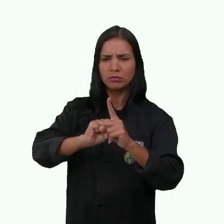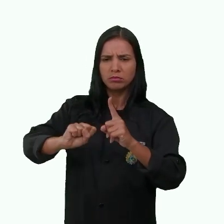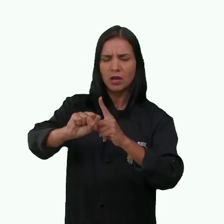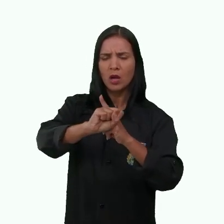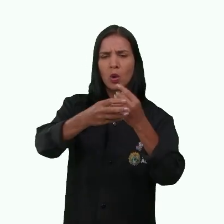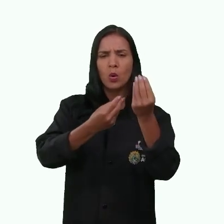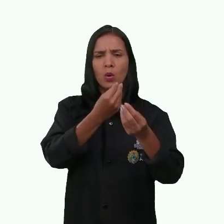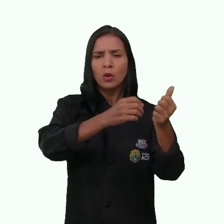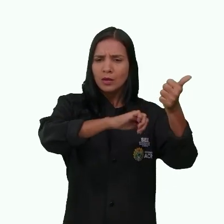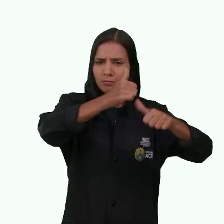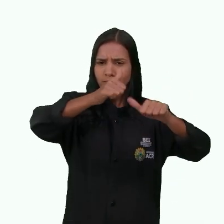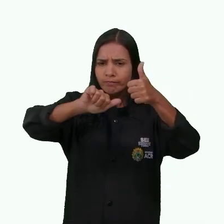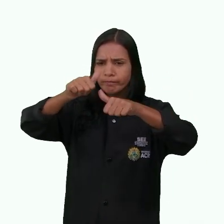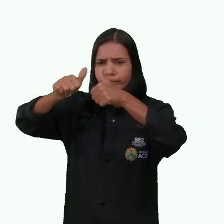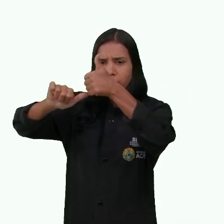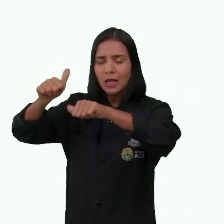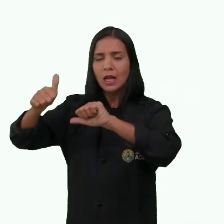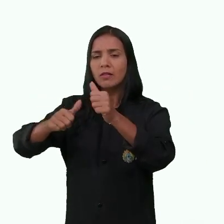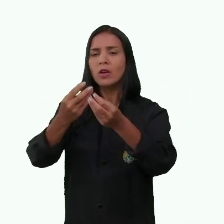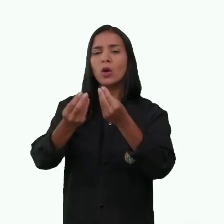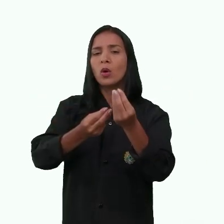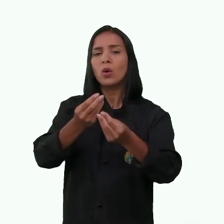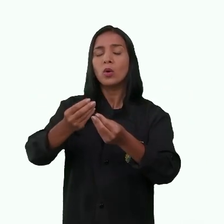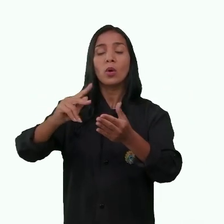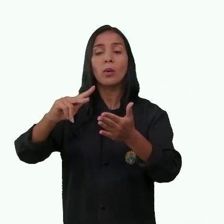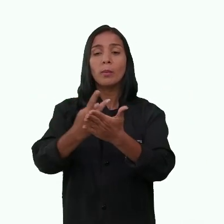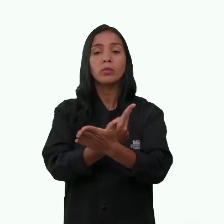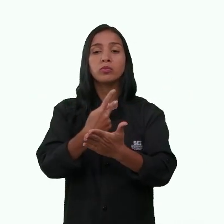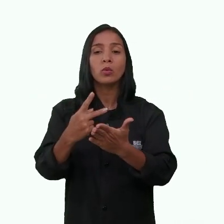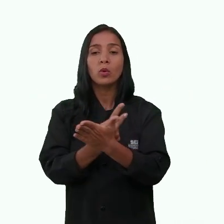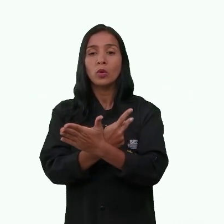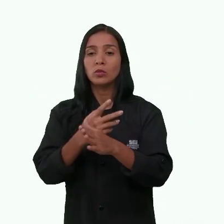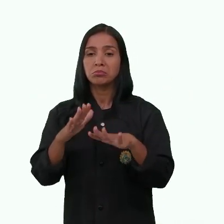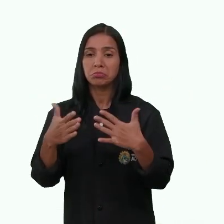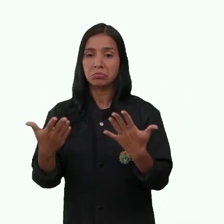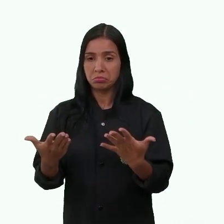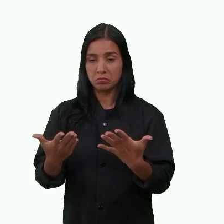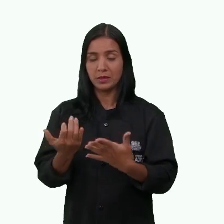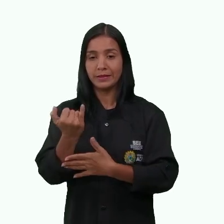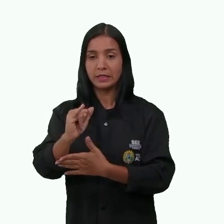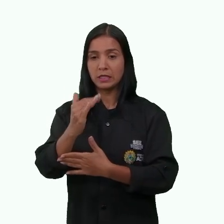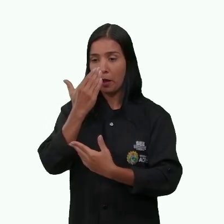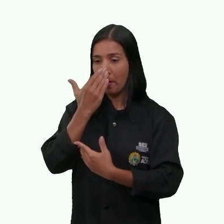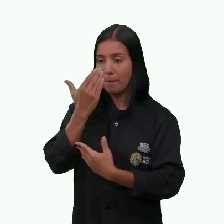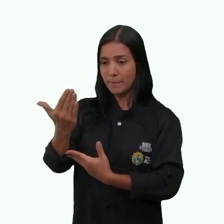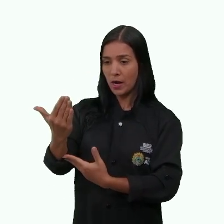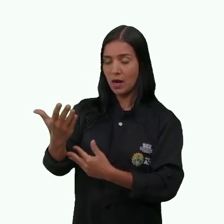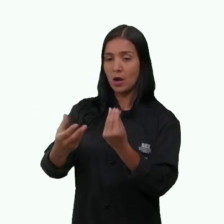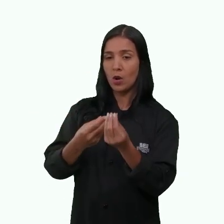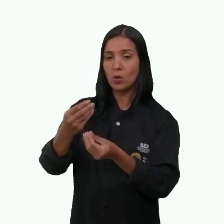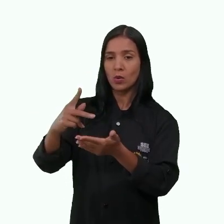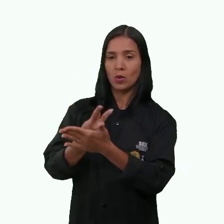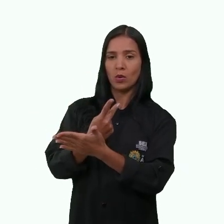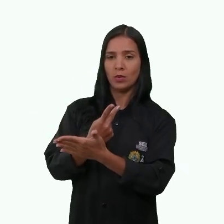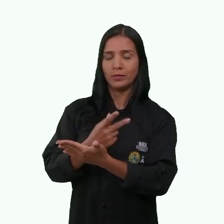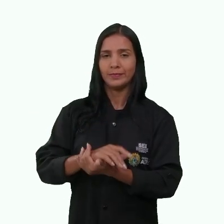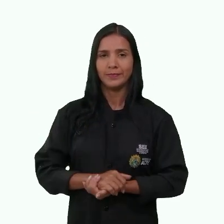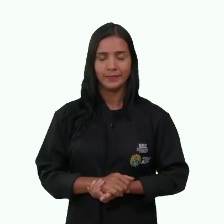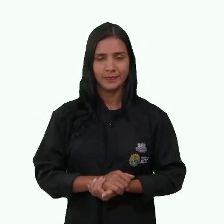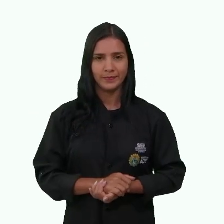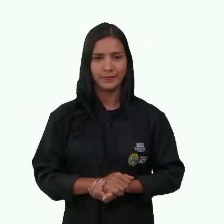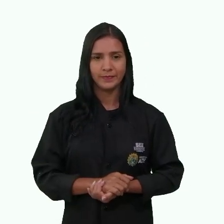elas refletem determinadas situações até então existentes. E essas